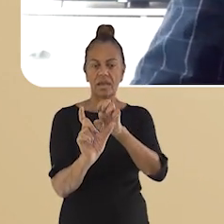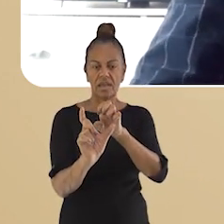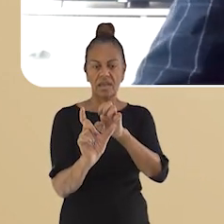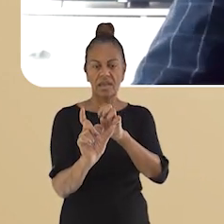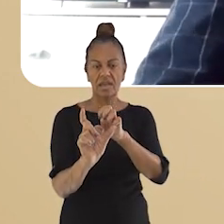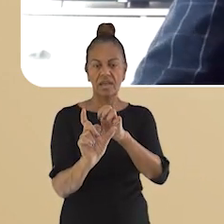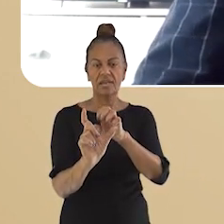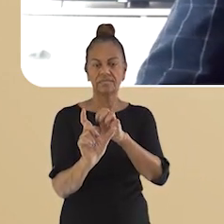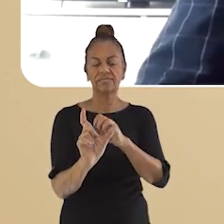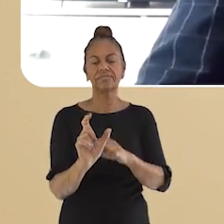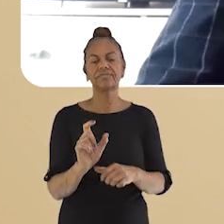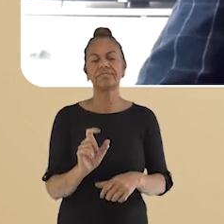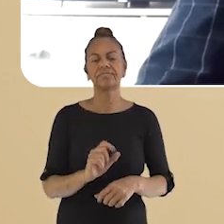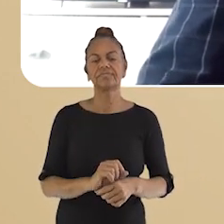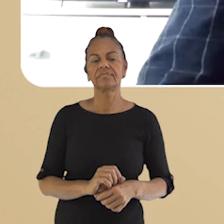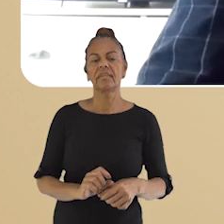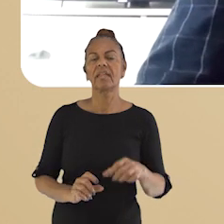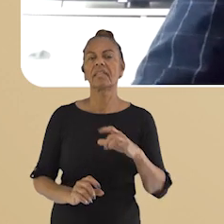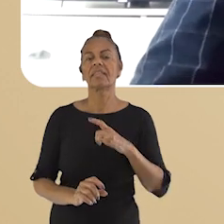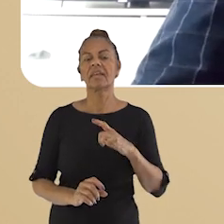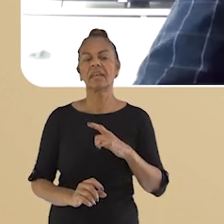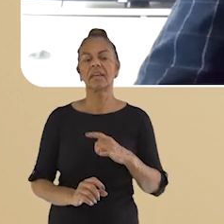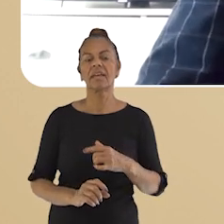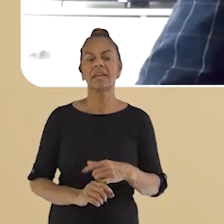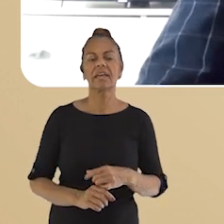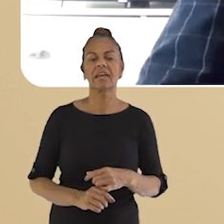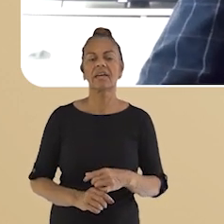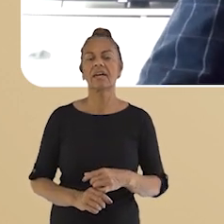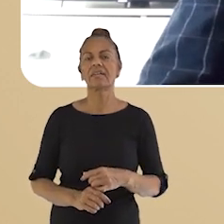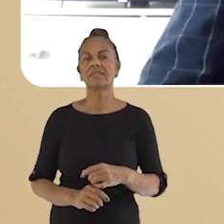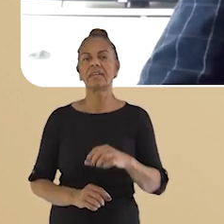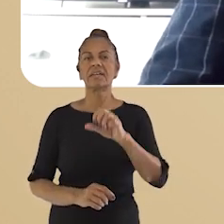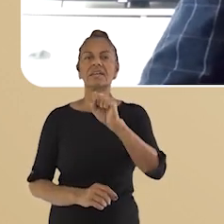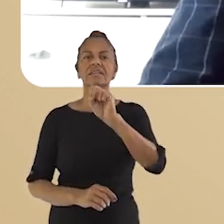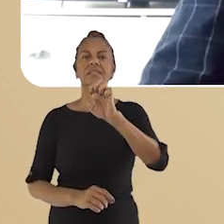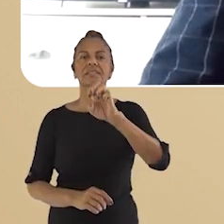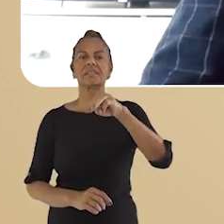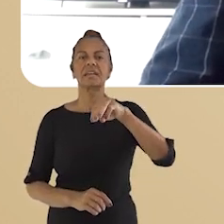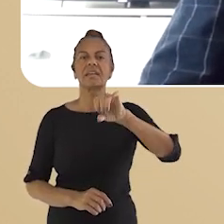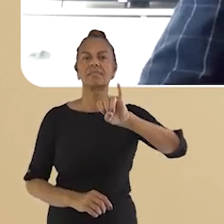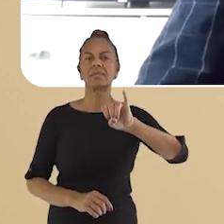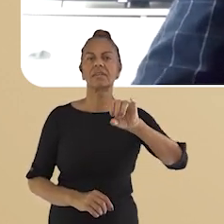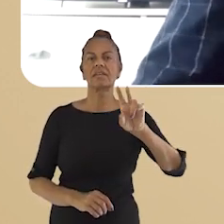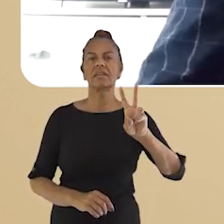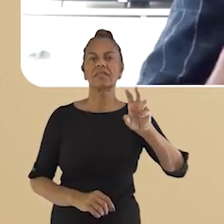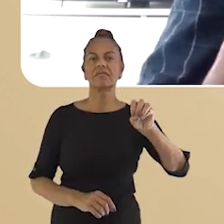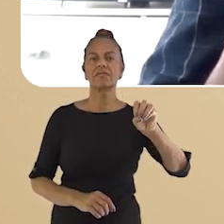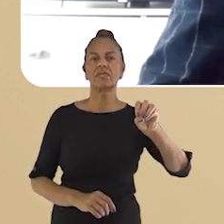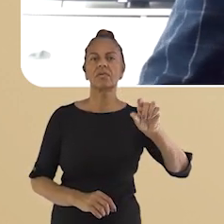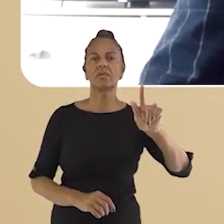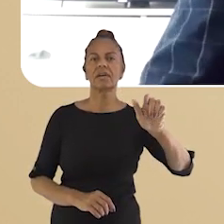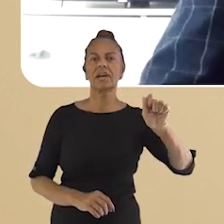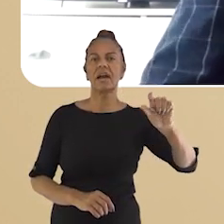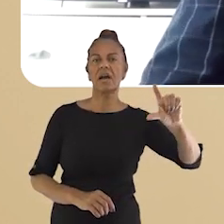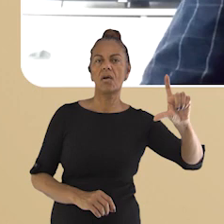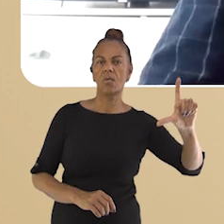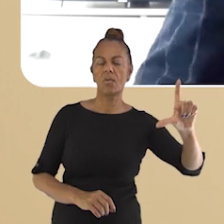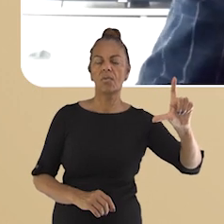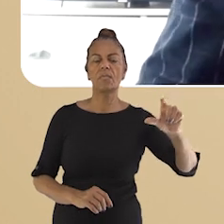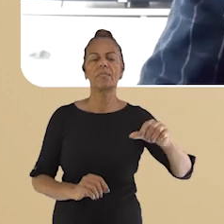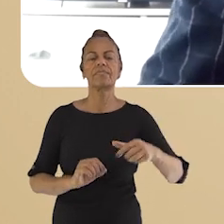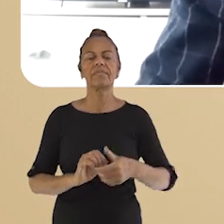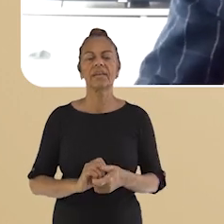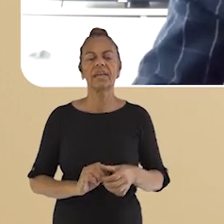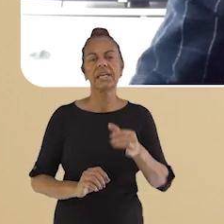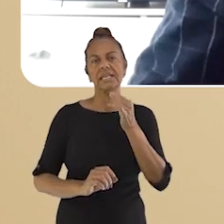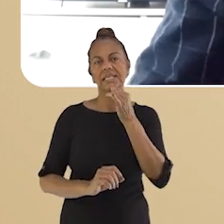nós temos a pronúncia do U, tá? É a chamada semivogal U. Exemplo, bilíngue.